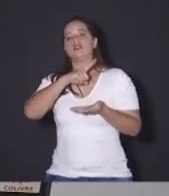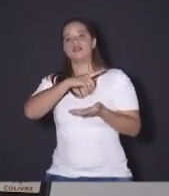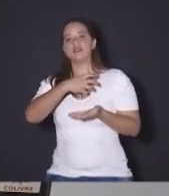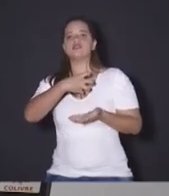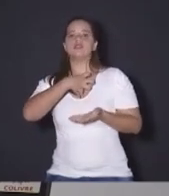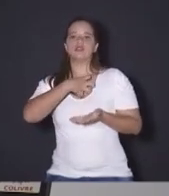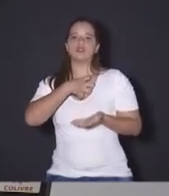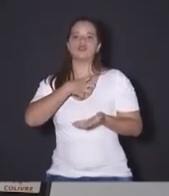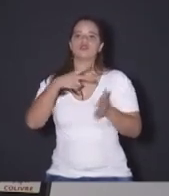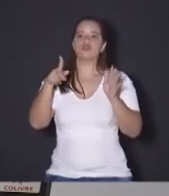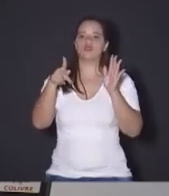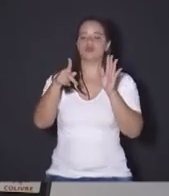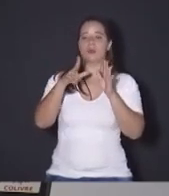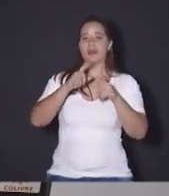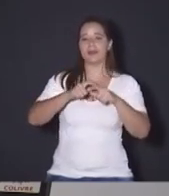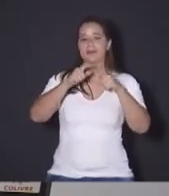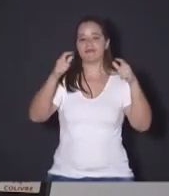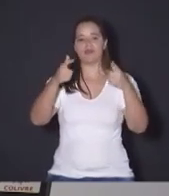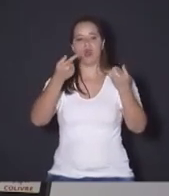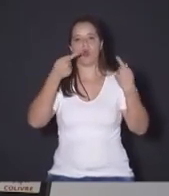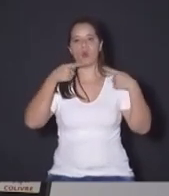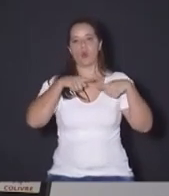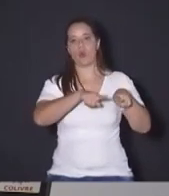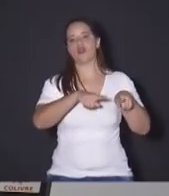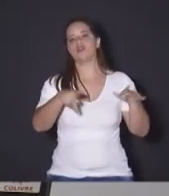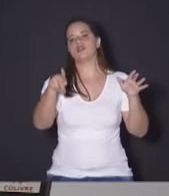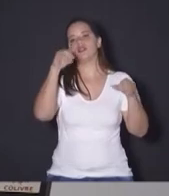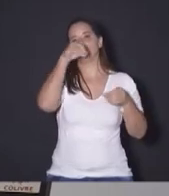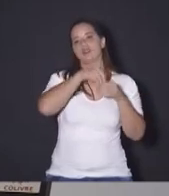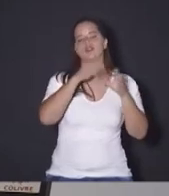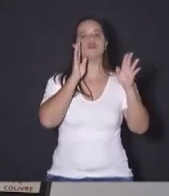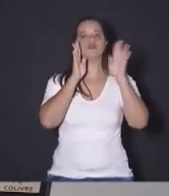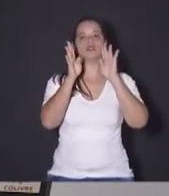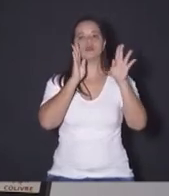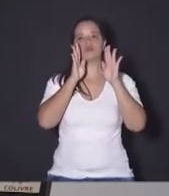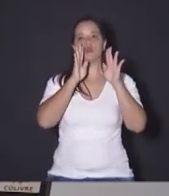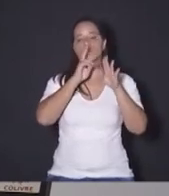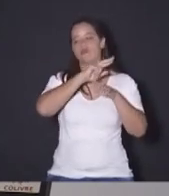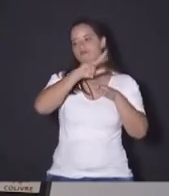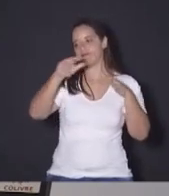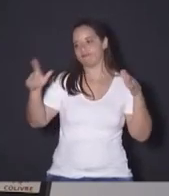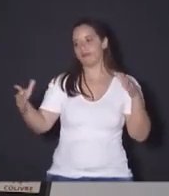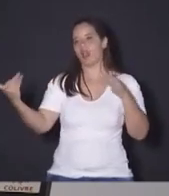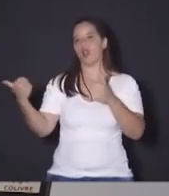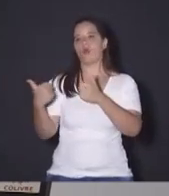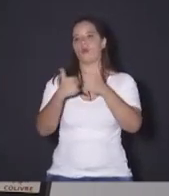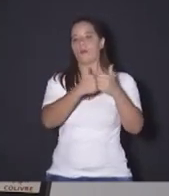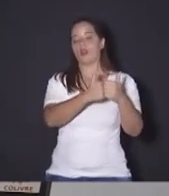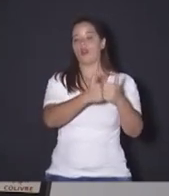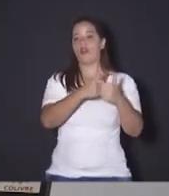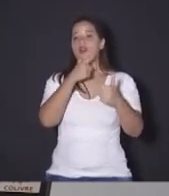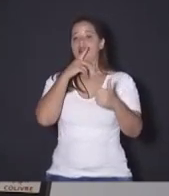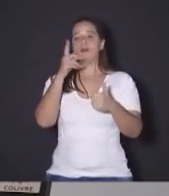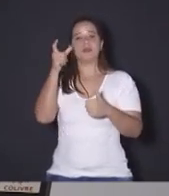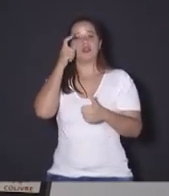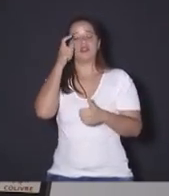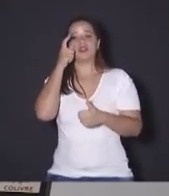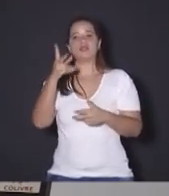que a a maior contradição esteja no facebook não nos outros mas é interessante você vê que